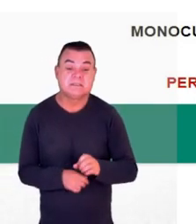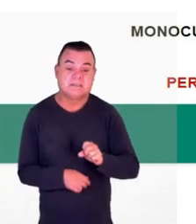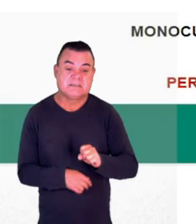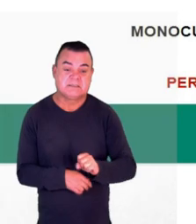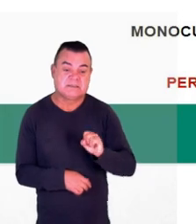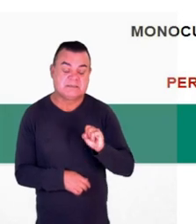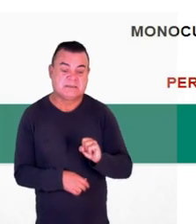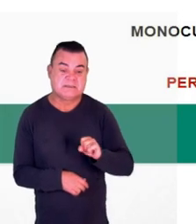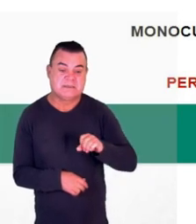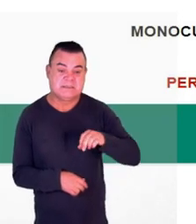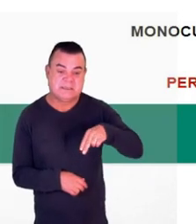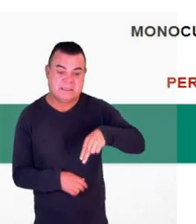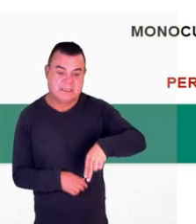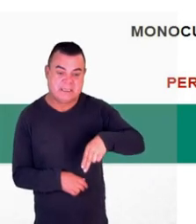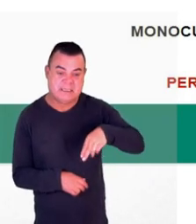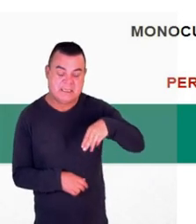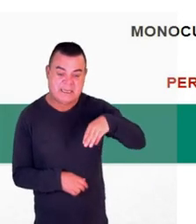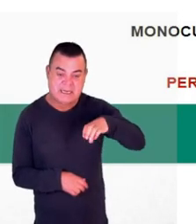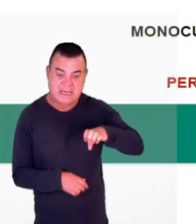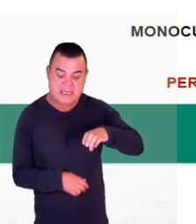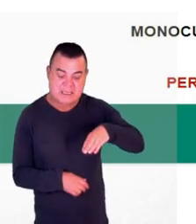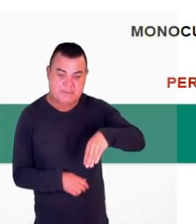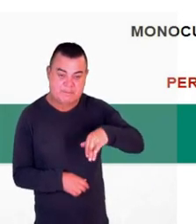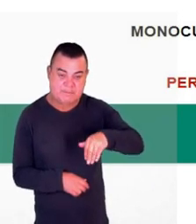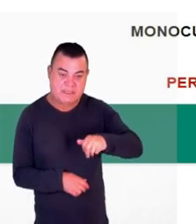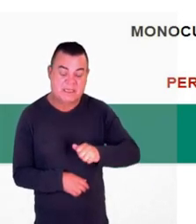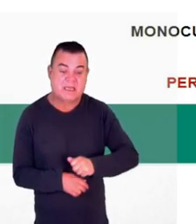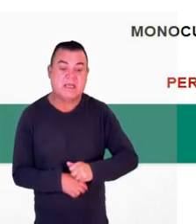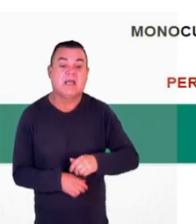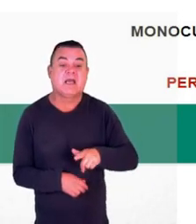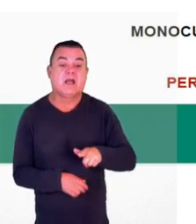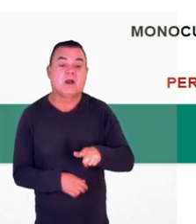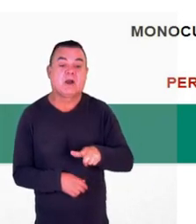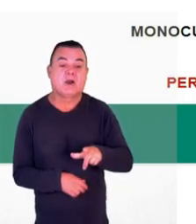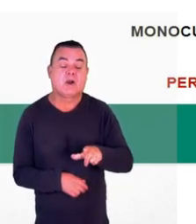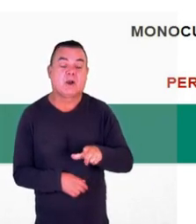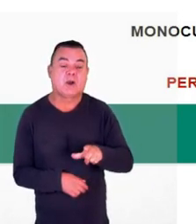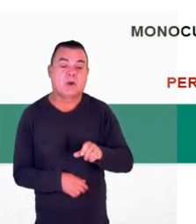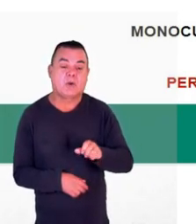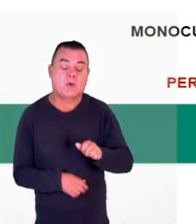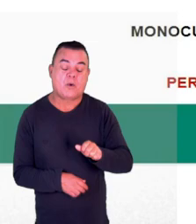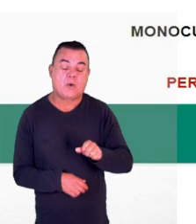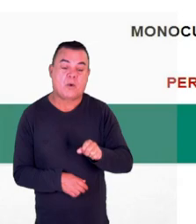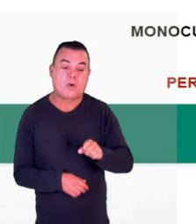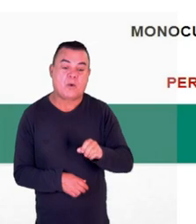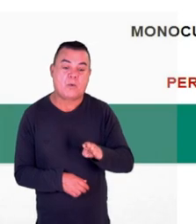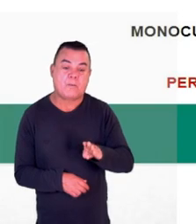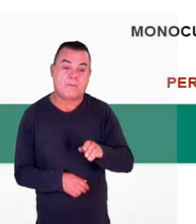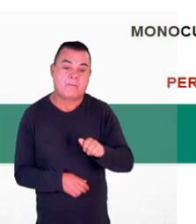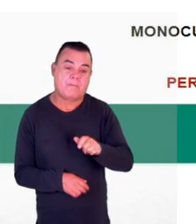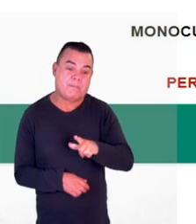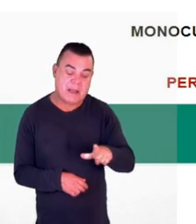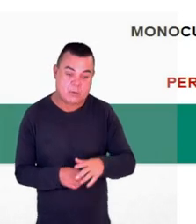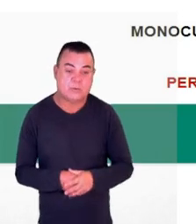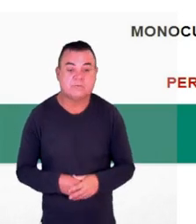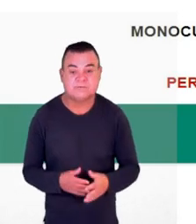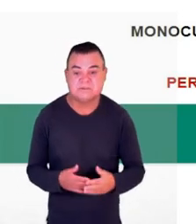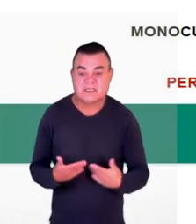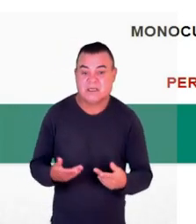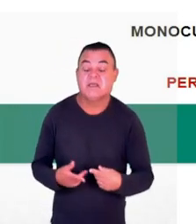Global né Essa emia Global ela é a convergência de três grandes crises globais que é a crise da